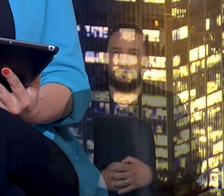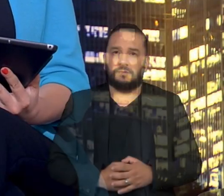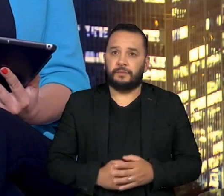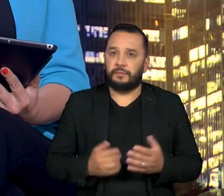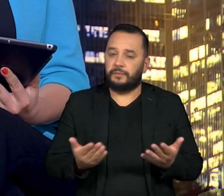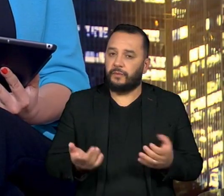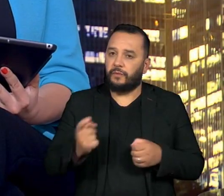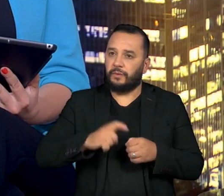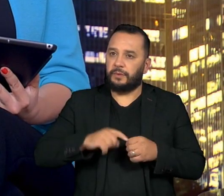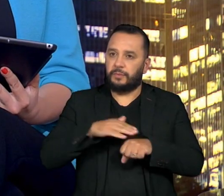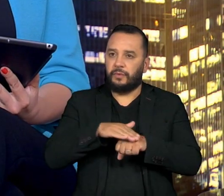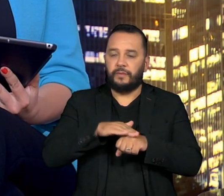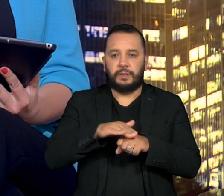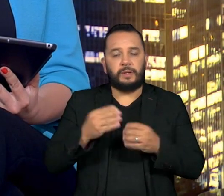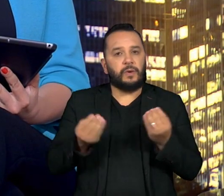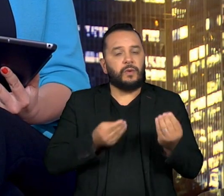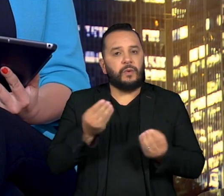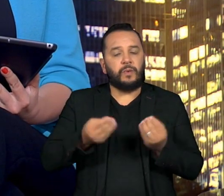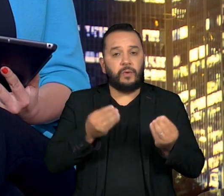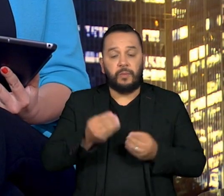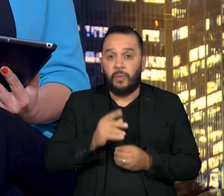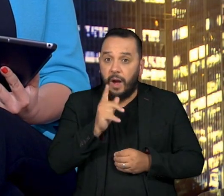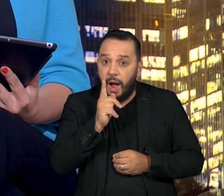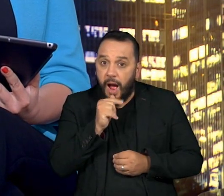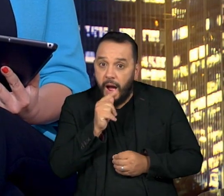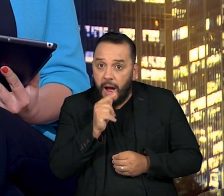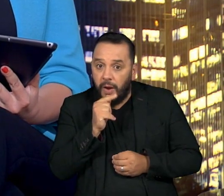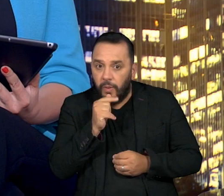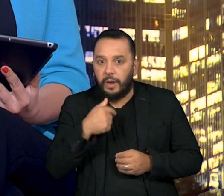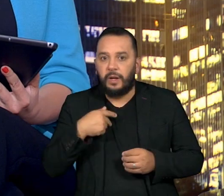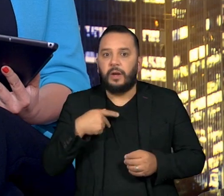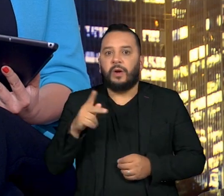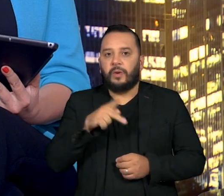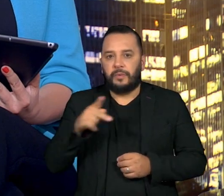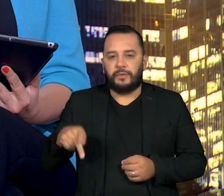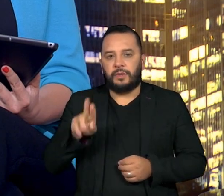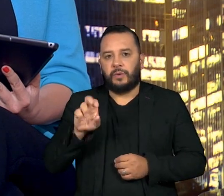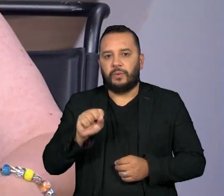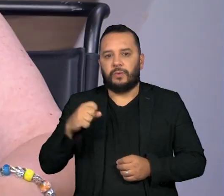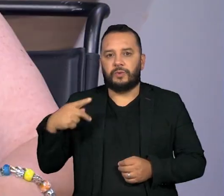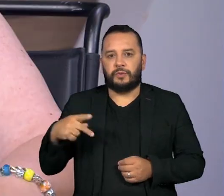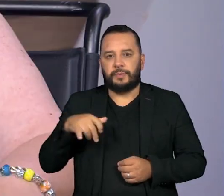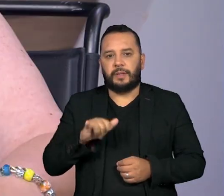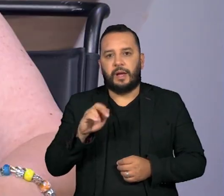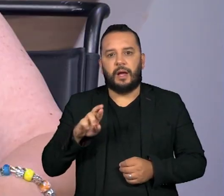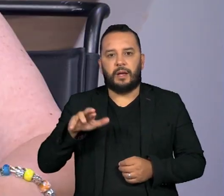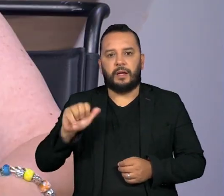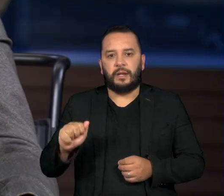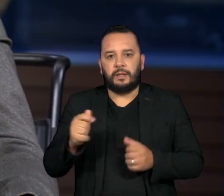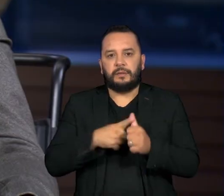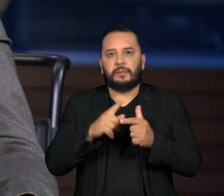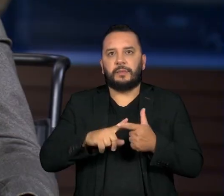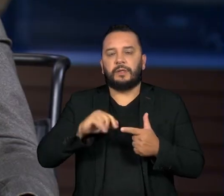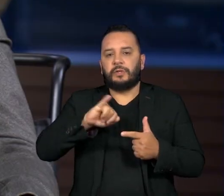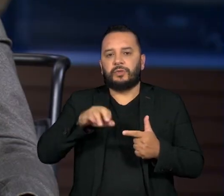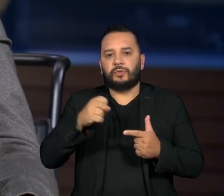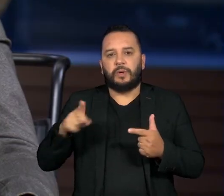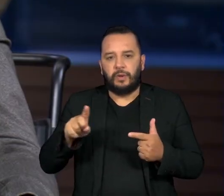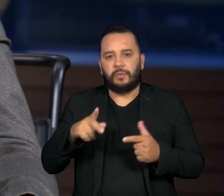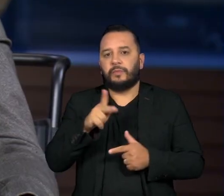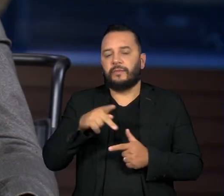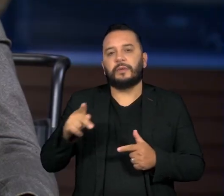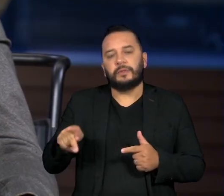Voltamos a conversar sobre o acesso à água com a professora sênior de Oceanografia da USP, Yara Scheffer Novelli, e João Amorim, professor de